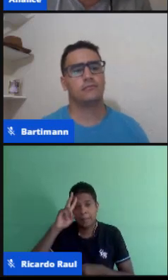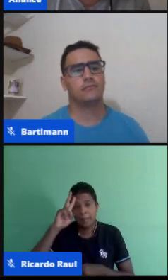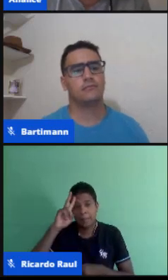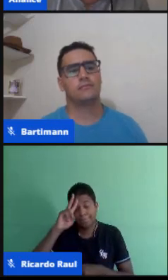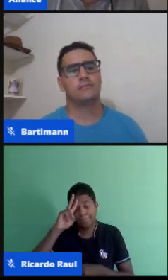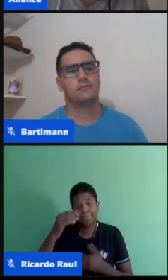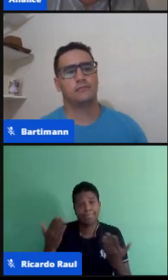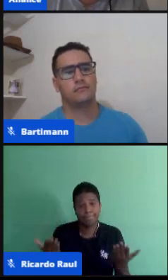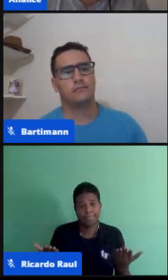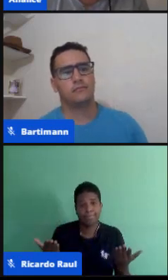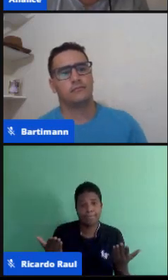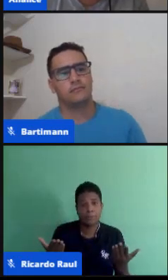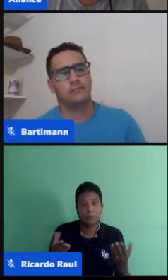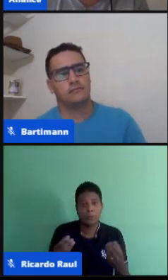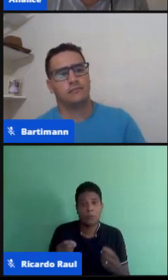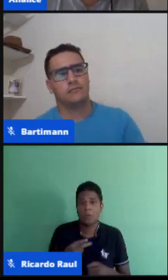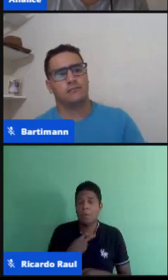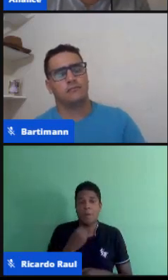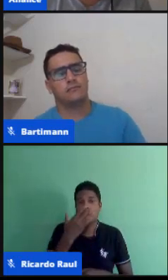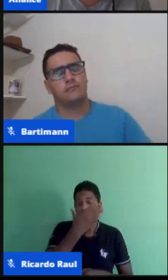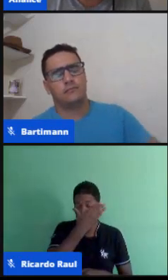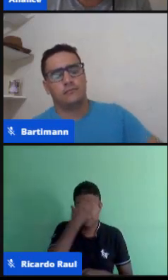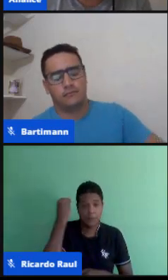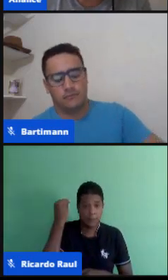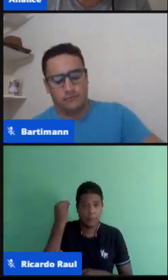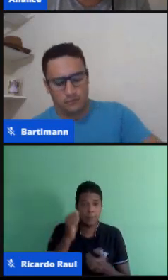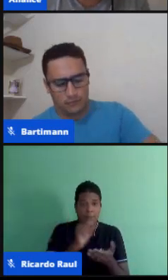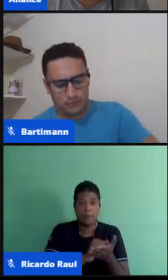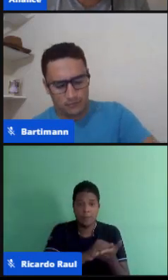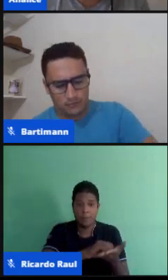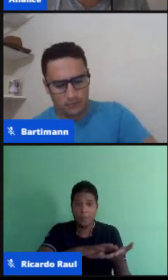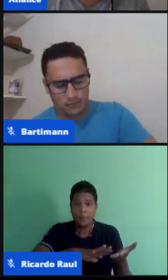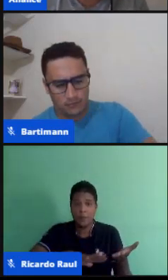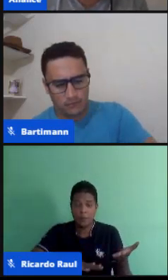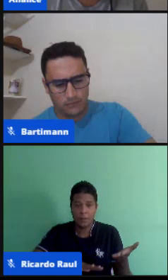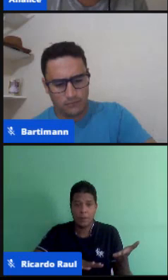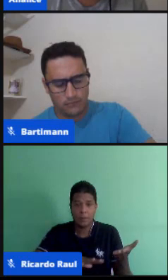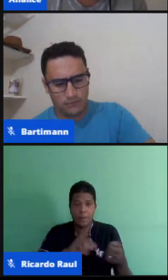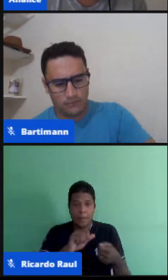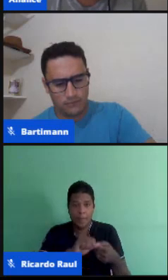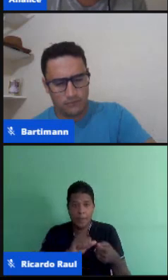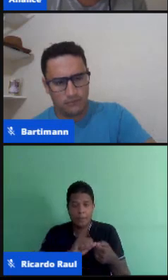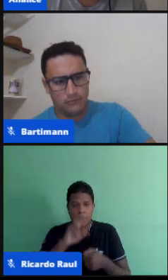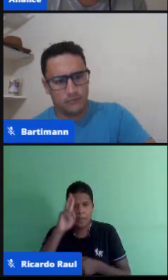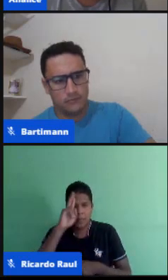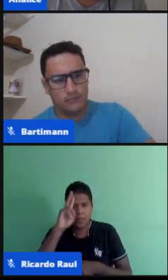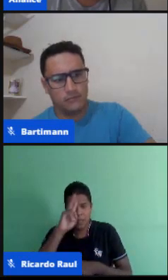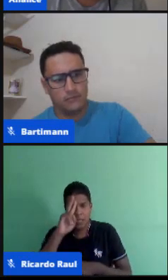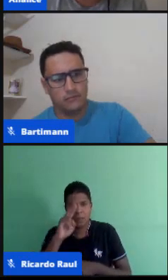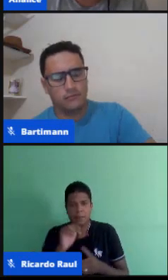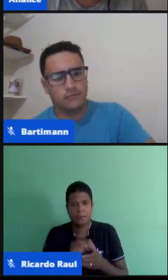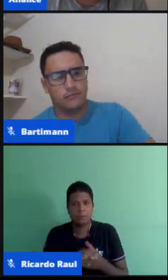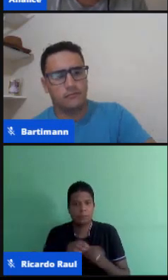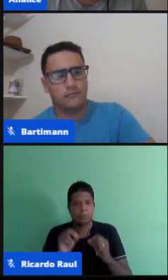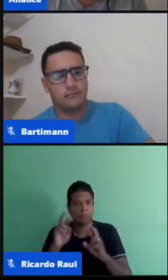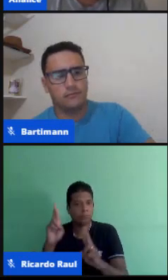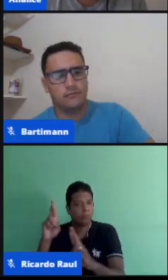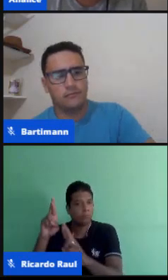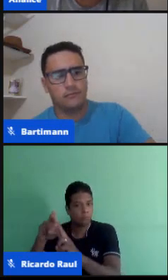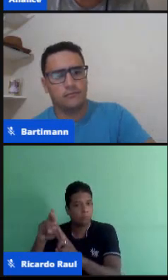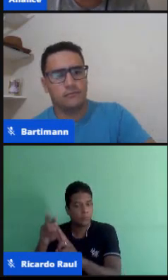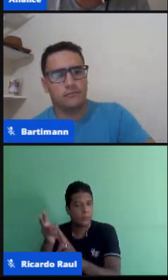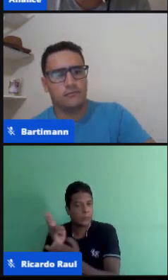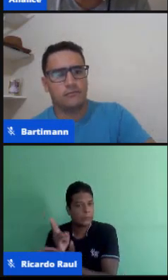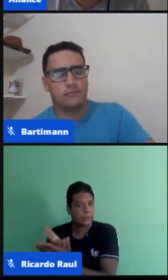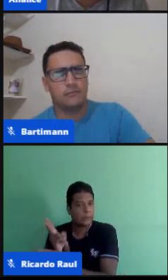coisas que a gente não pode esquecer, né? As atividades que vocês fazem, lembre-se sempre de referenciar, né? Então, a